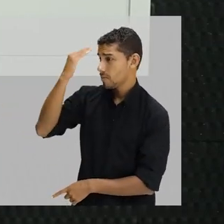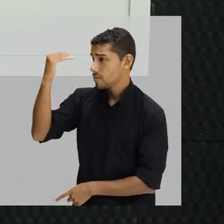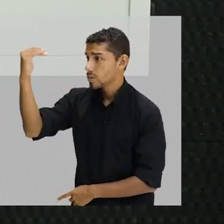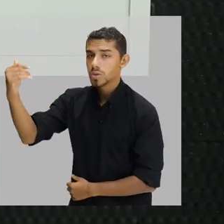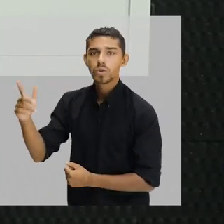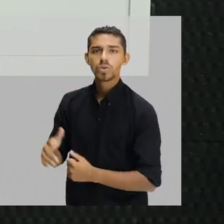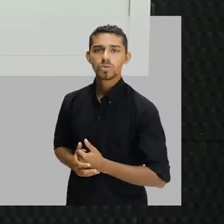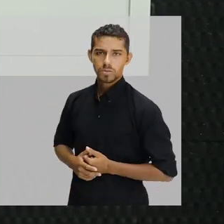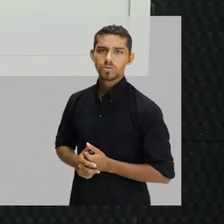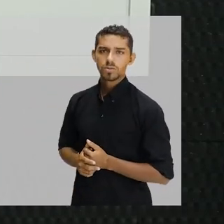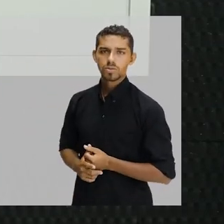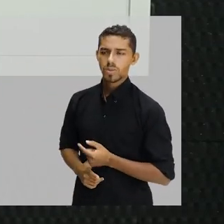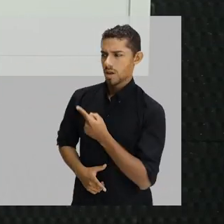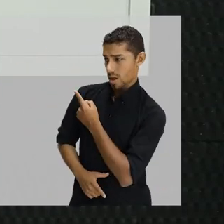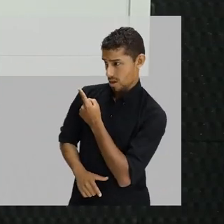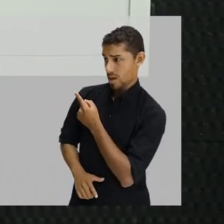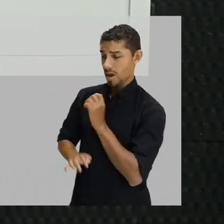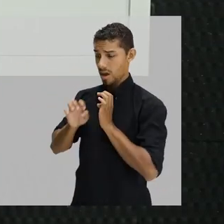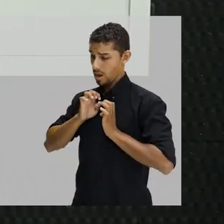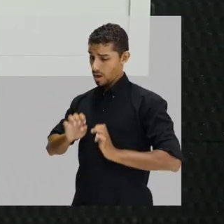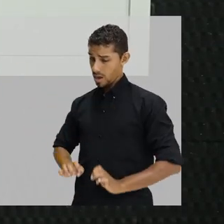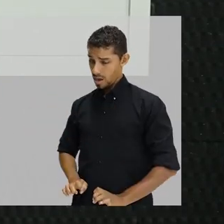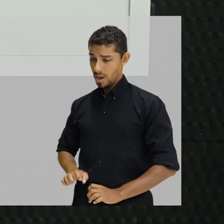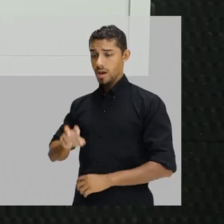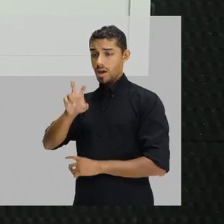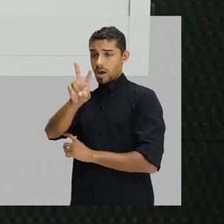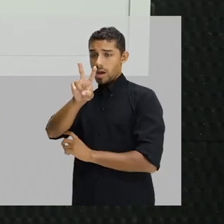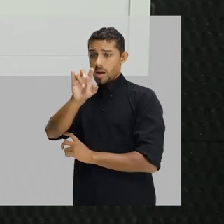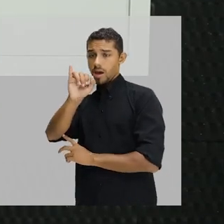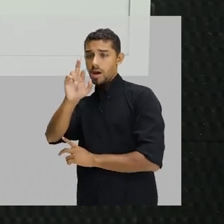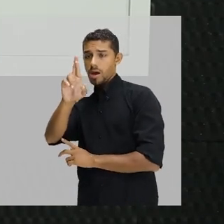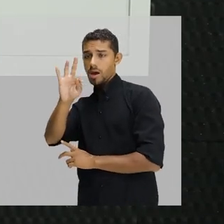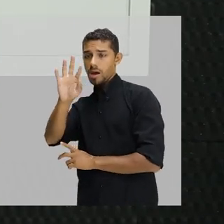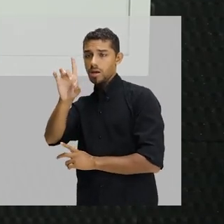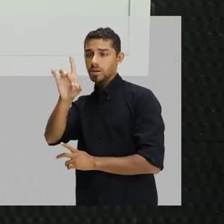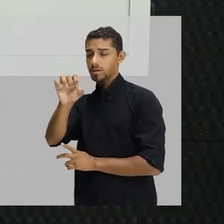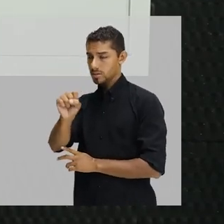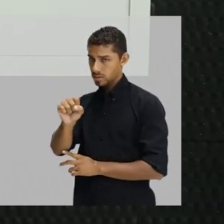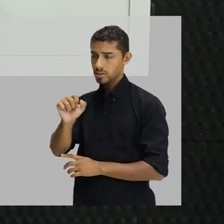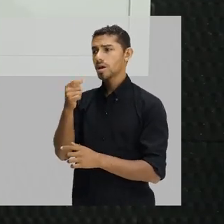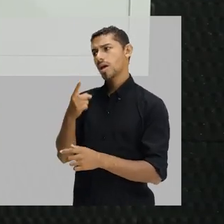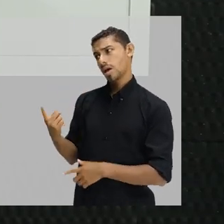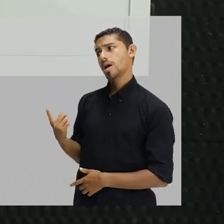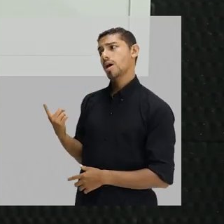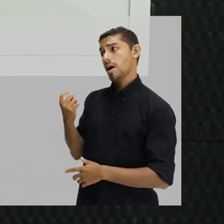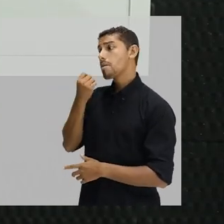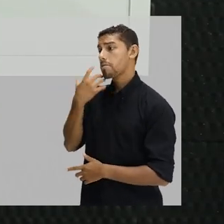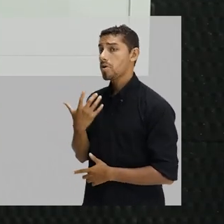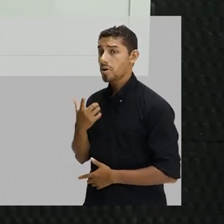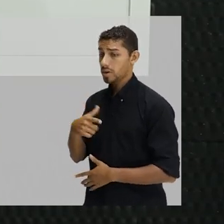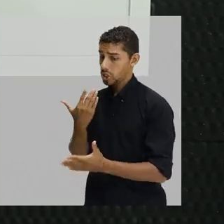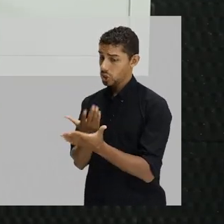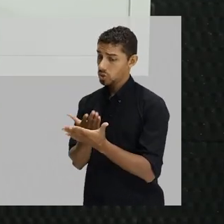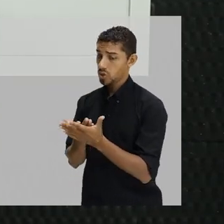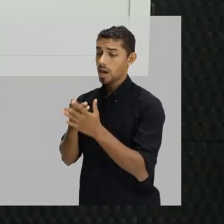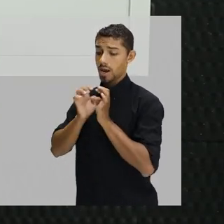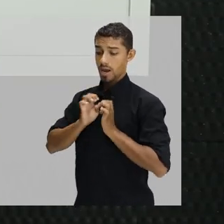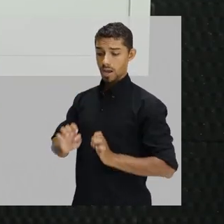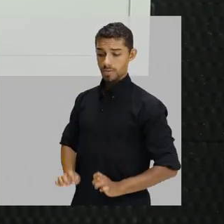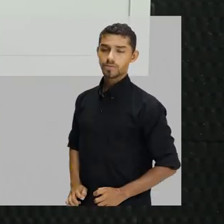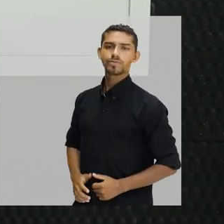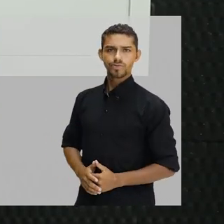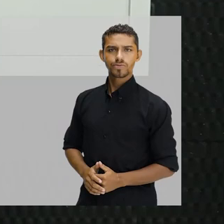Beleza? A ética das virtudes é uma boa pedida aí para você que quer estudar ética. Você pode muito bem pegar